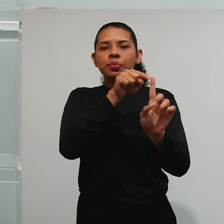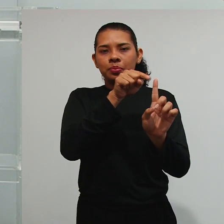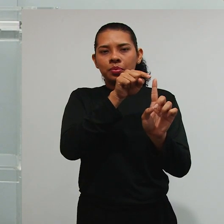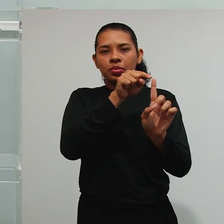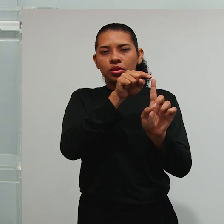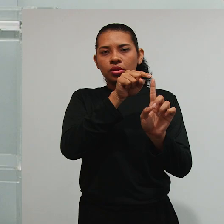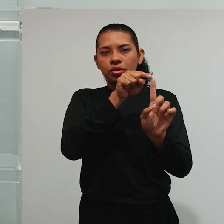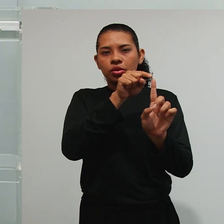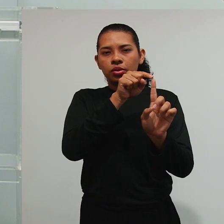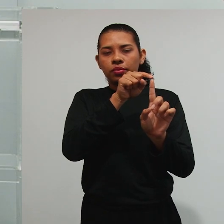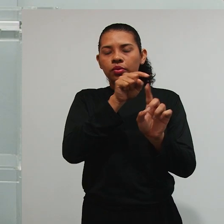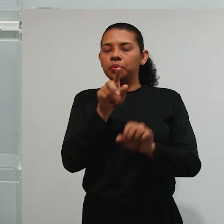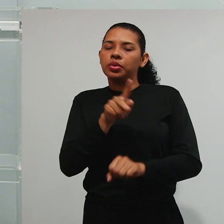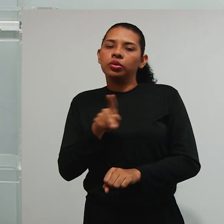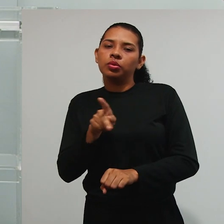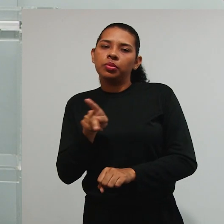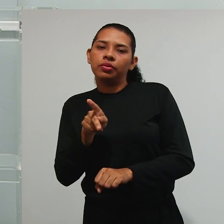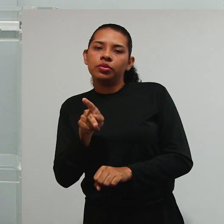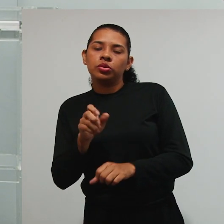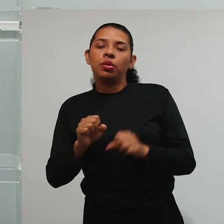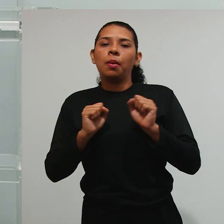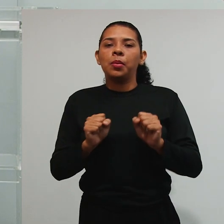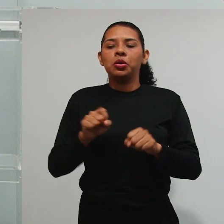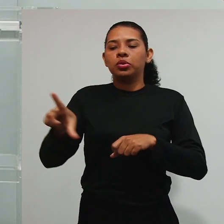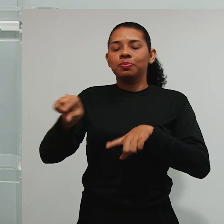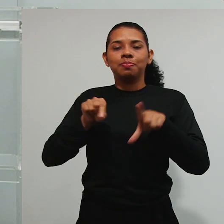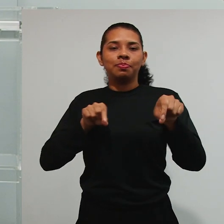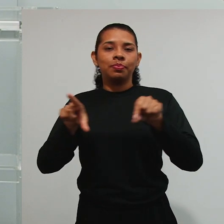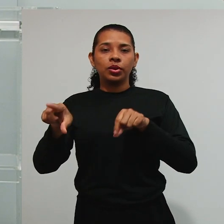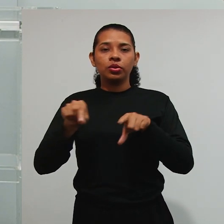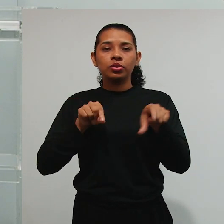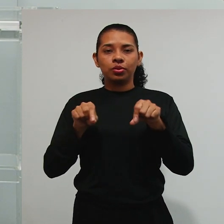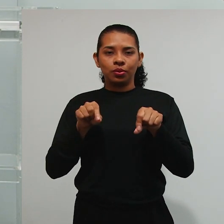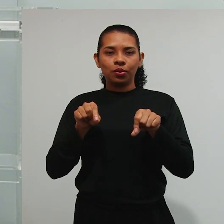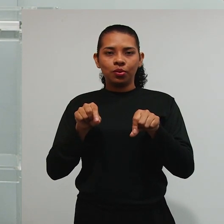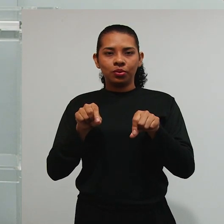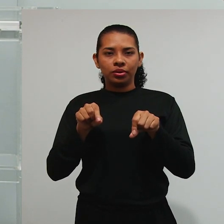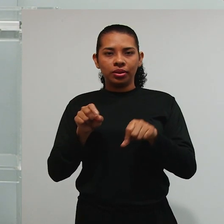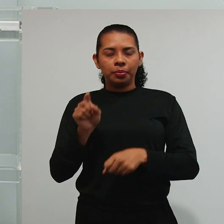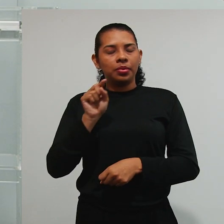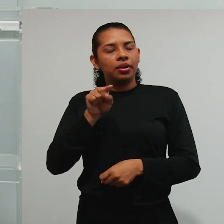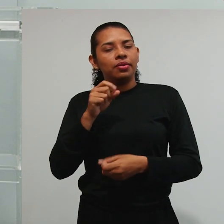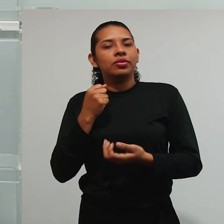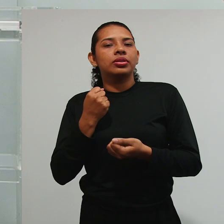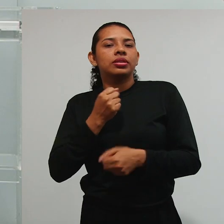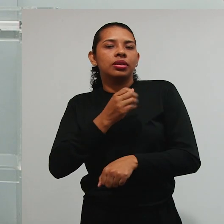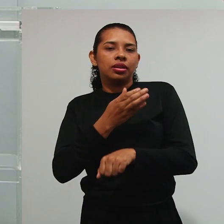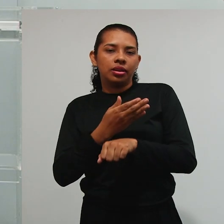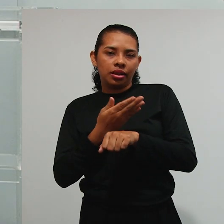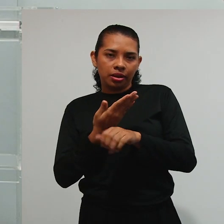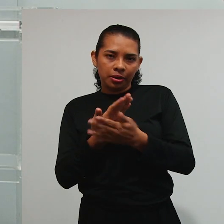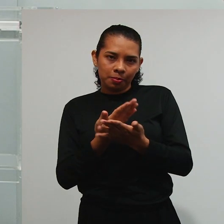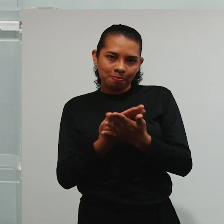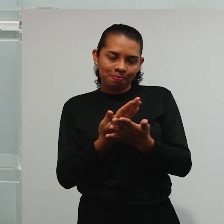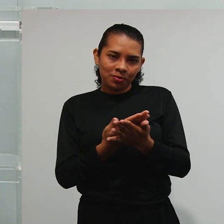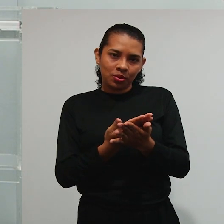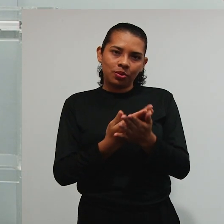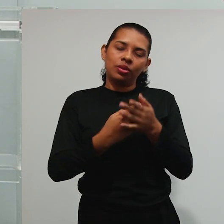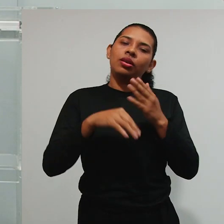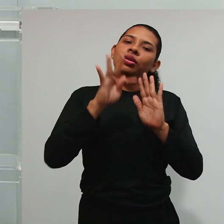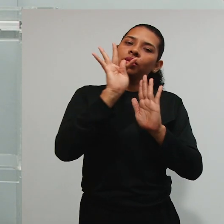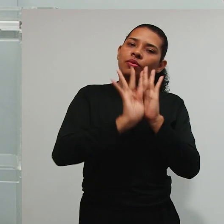intencionalidade pedagógica do curso e do professor, ele vai pedir um ou outro trabalho acadêmico. Mas as normas